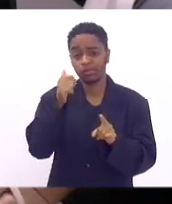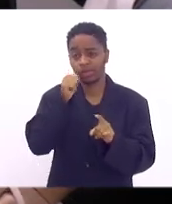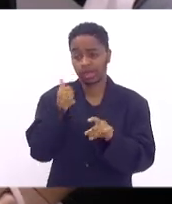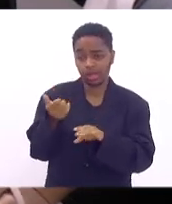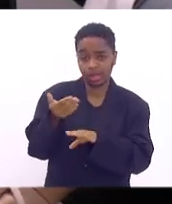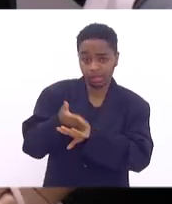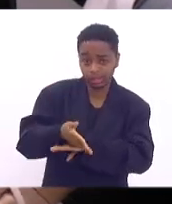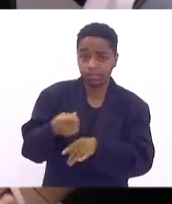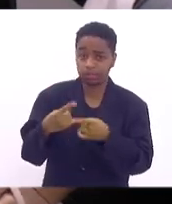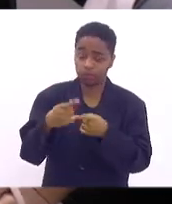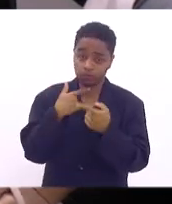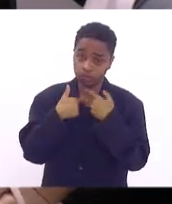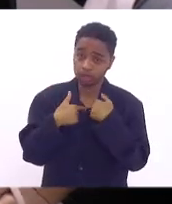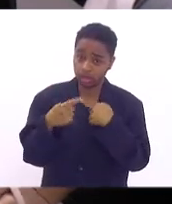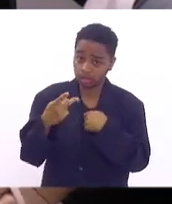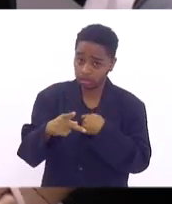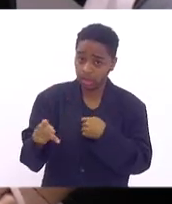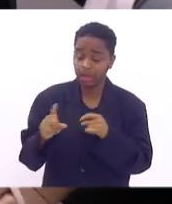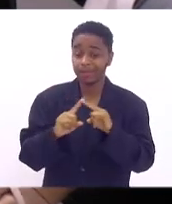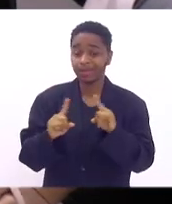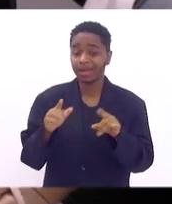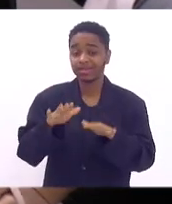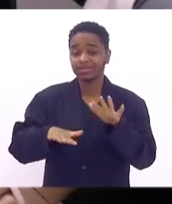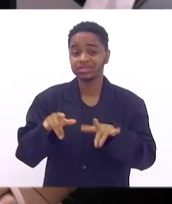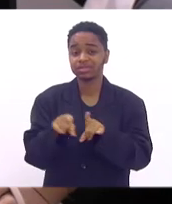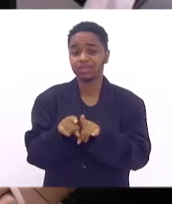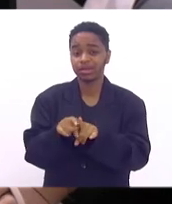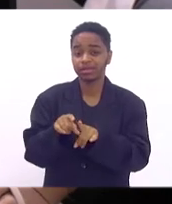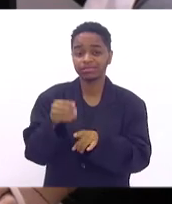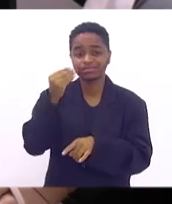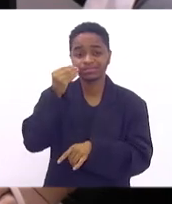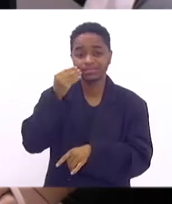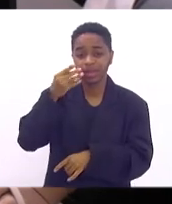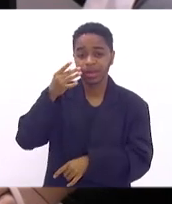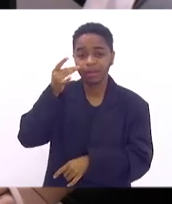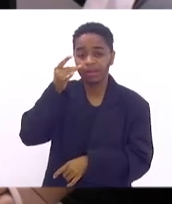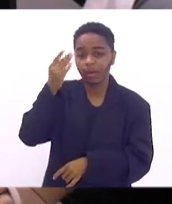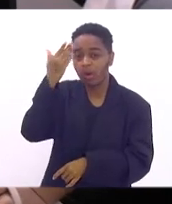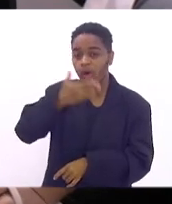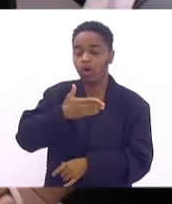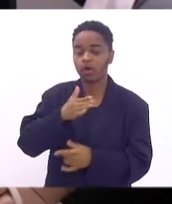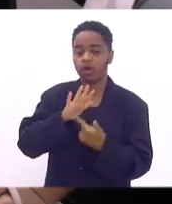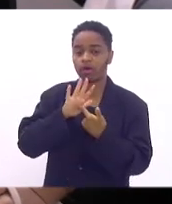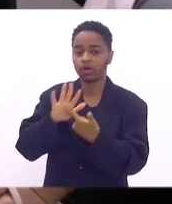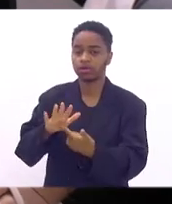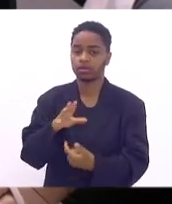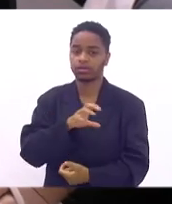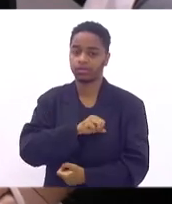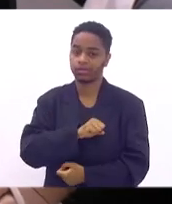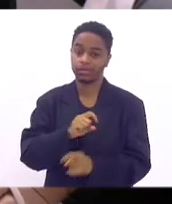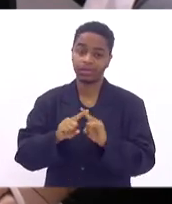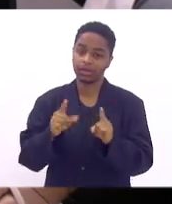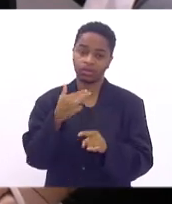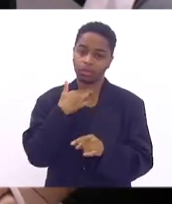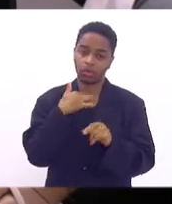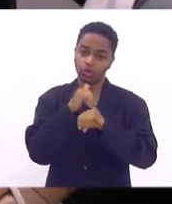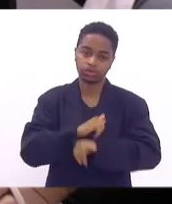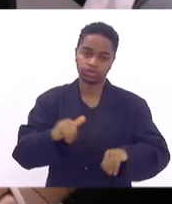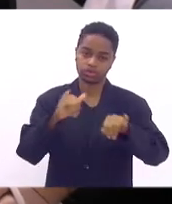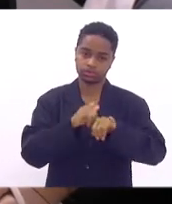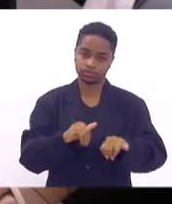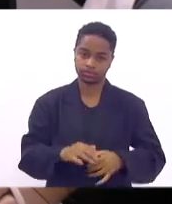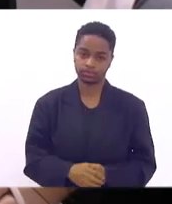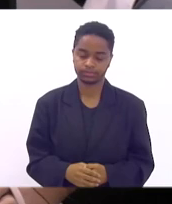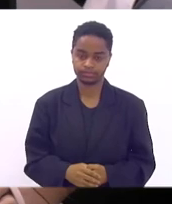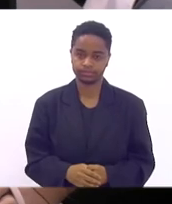né, e muitas vezes como prova de amor, mas isso não é para ser divulgado, né? É isso.